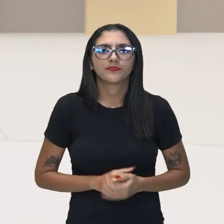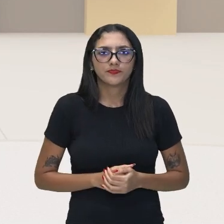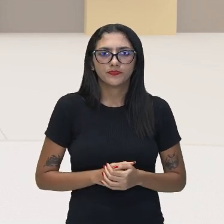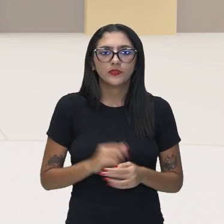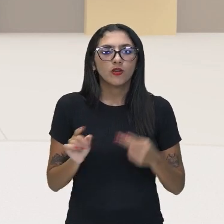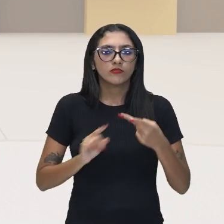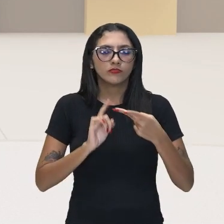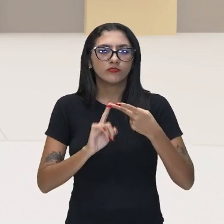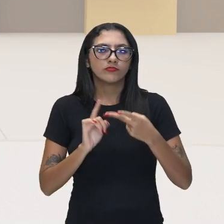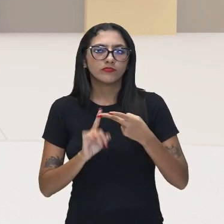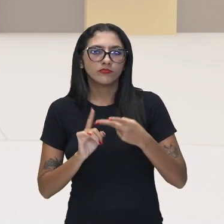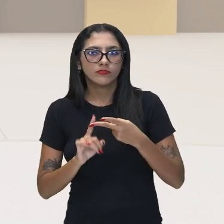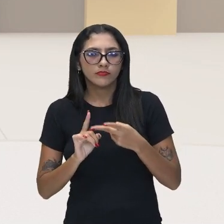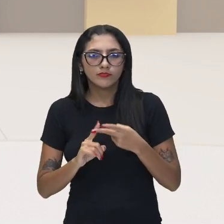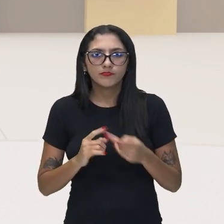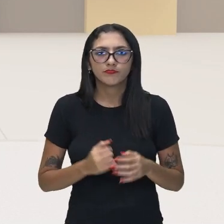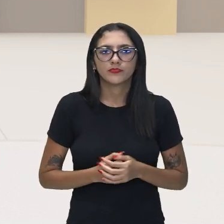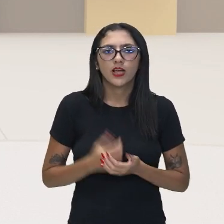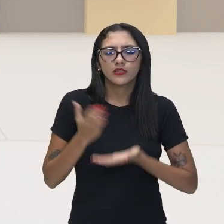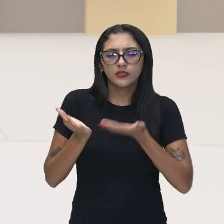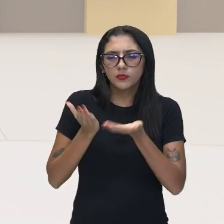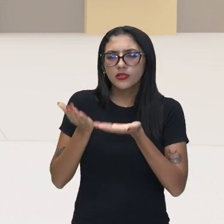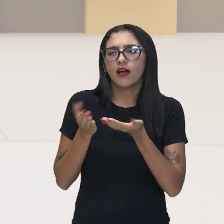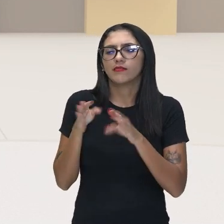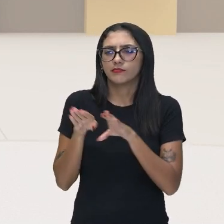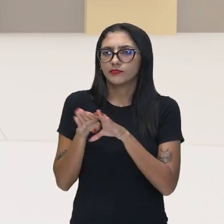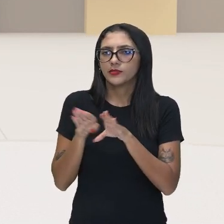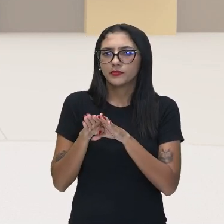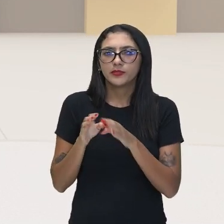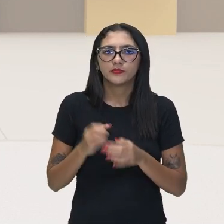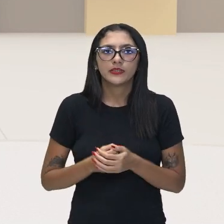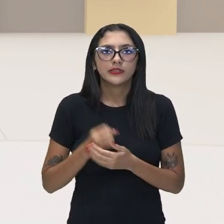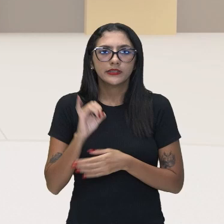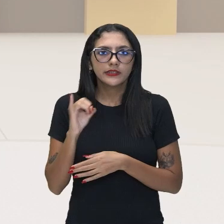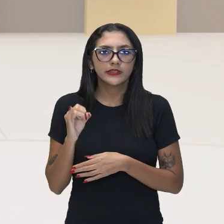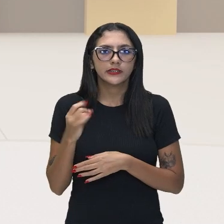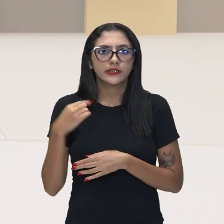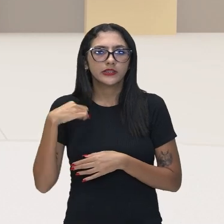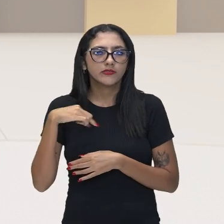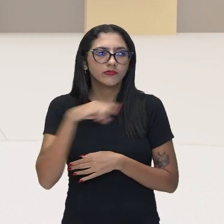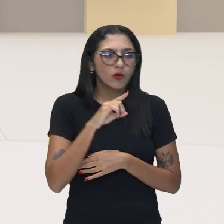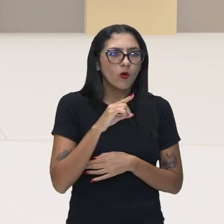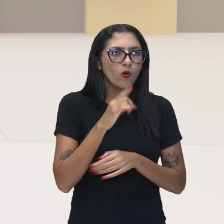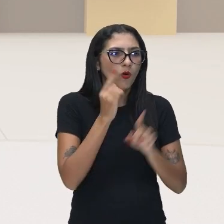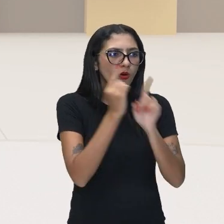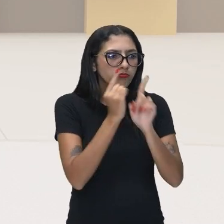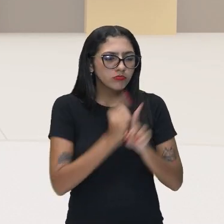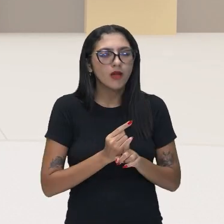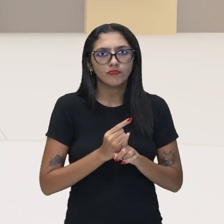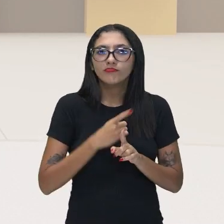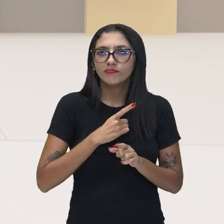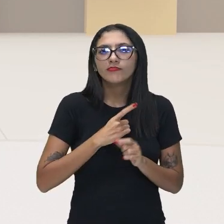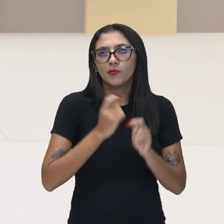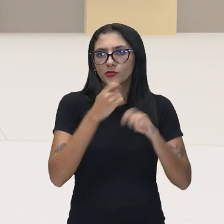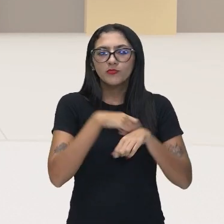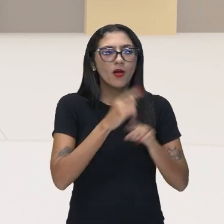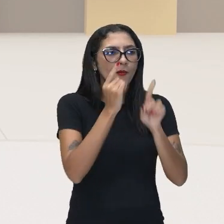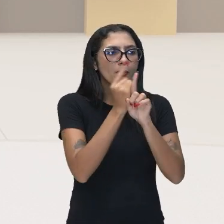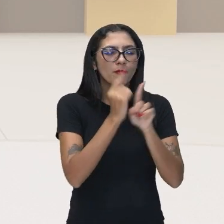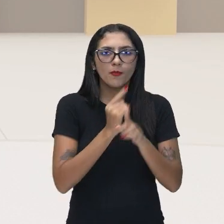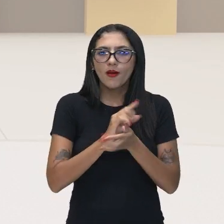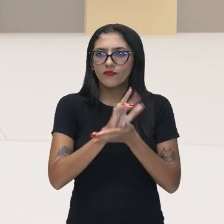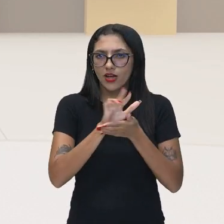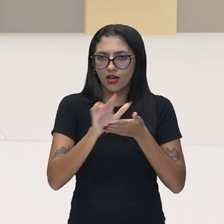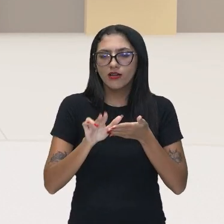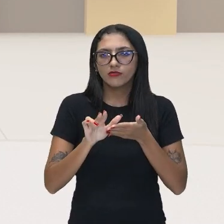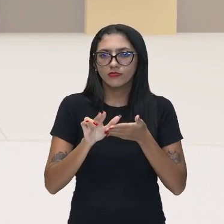aí, acessibilidade, né? Se você for atrás, você não vai ter grandes dificuldades para encontrar esse tipo de empréstimo